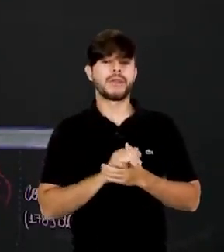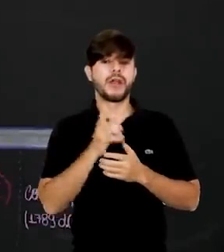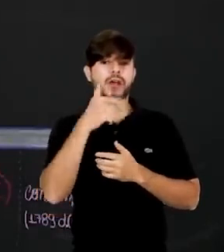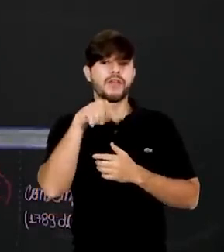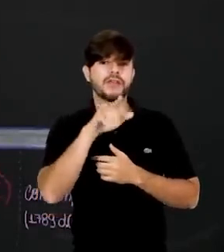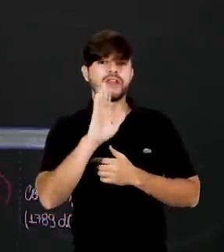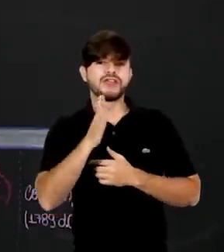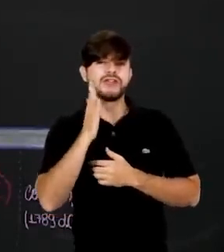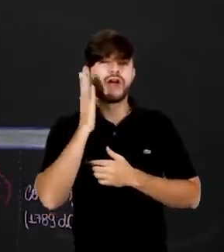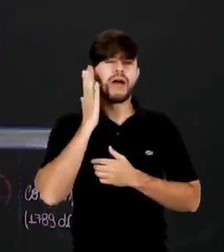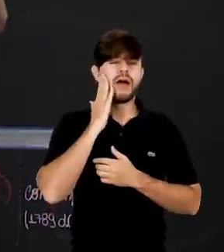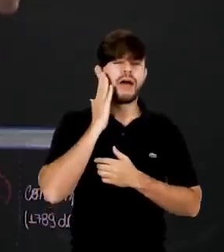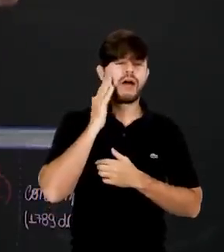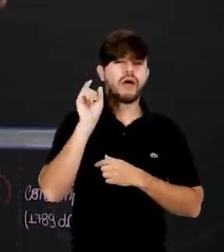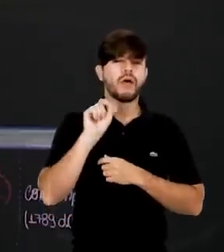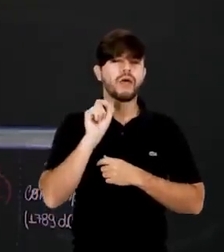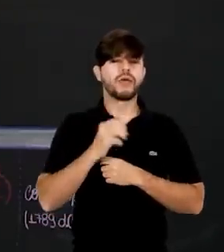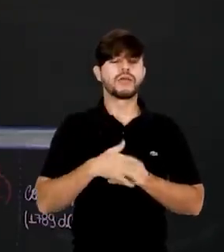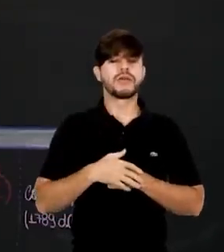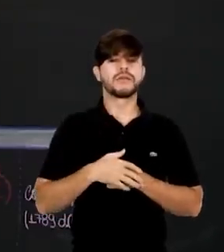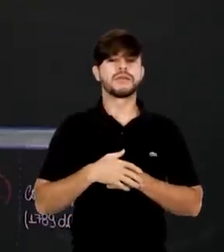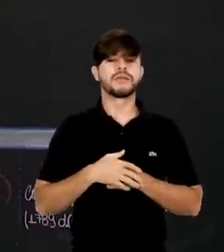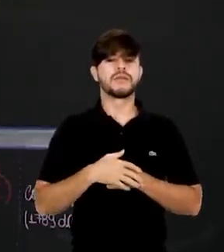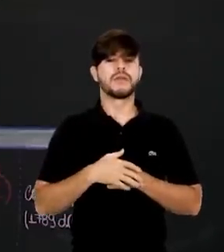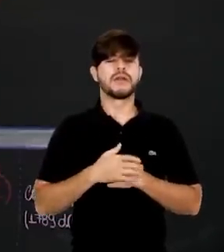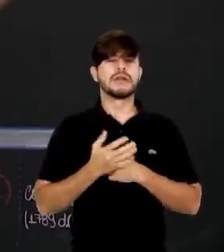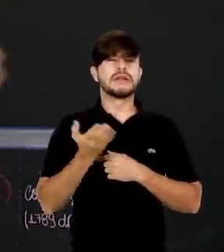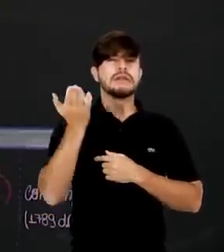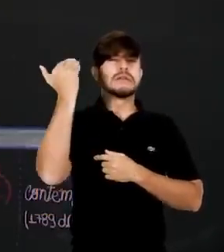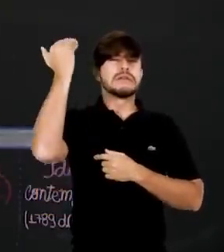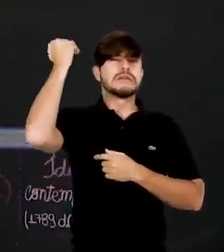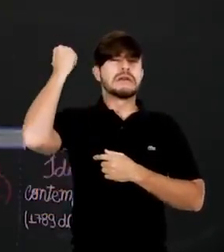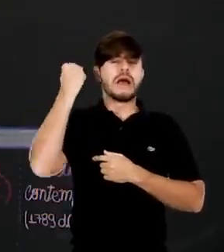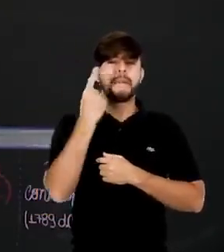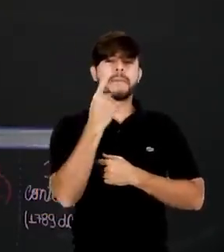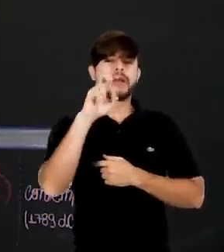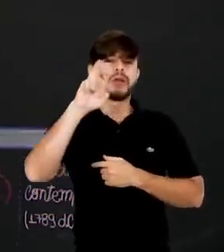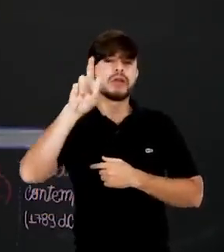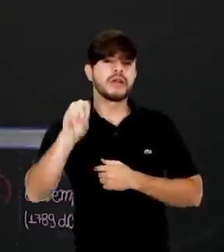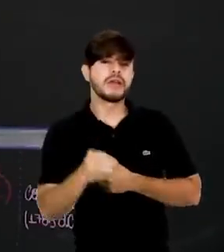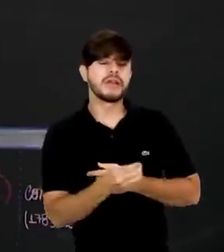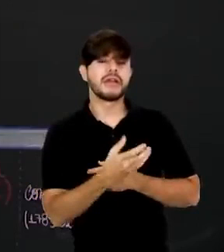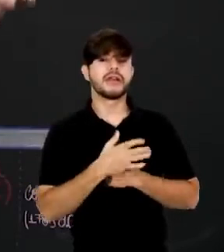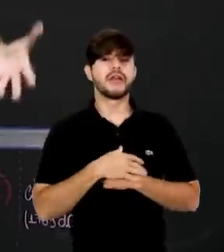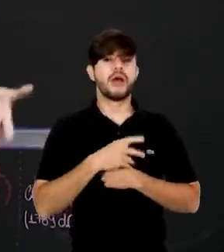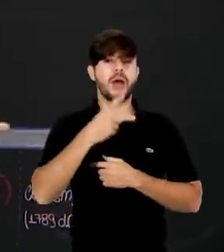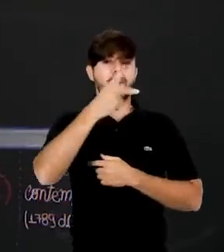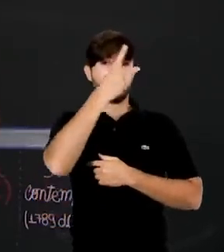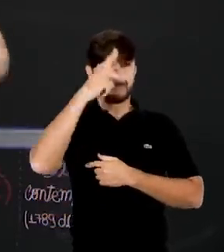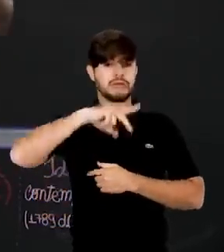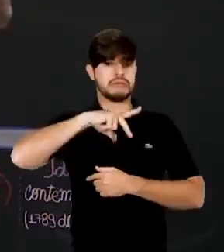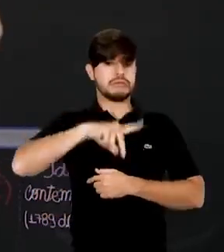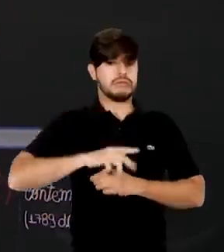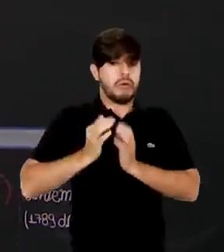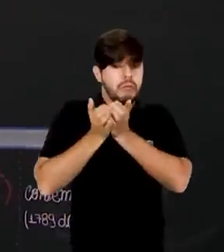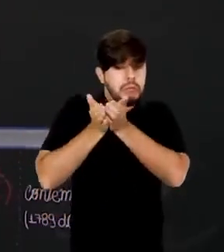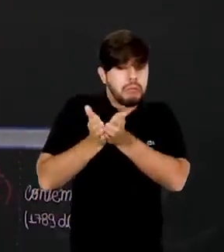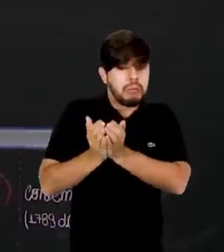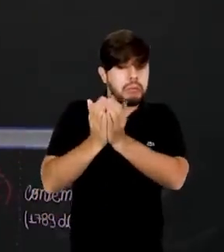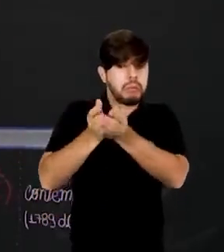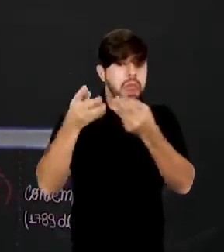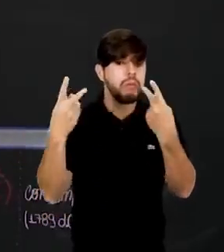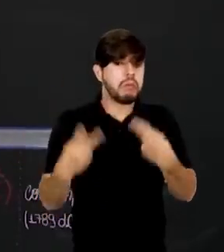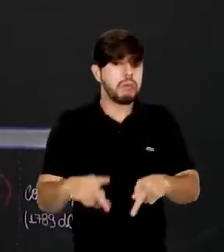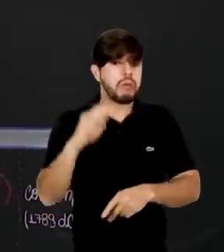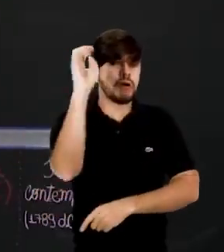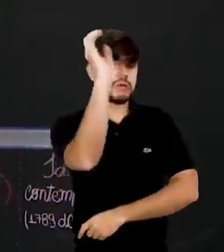ouvido aquela história de que lá em um ano de 1500, né, os portugueses chegaram nessa